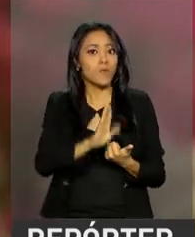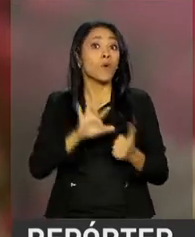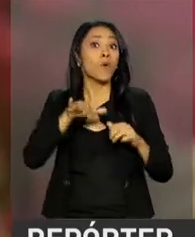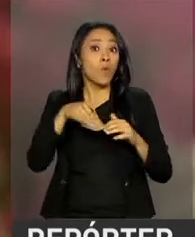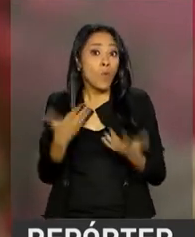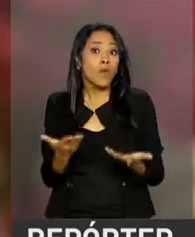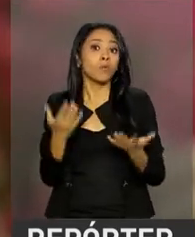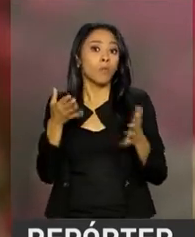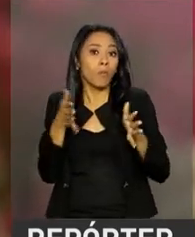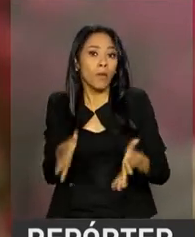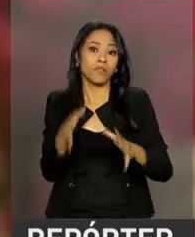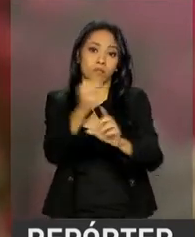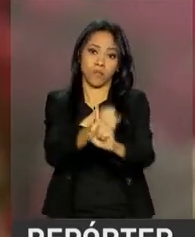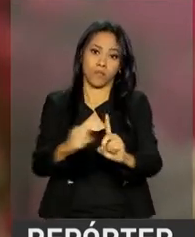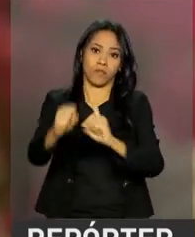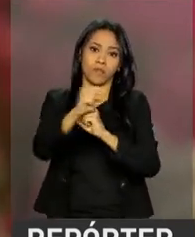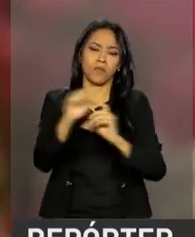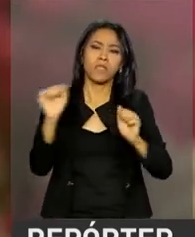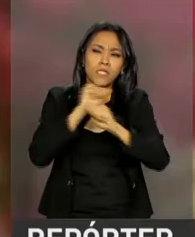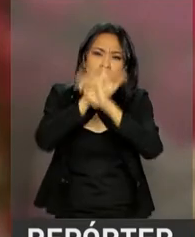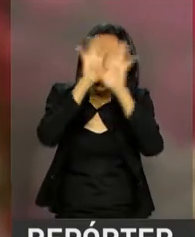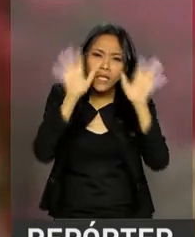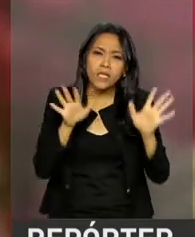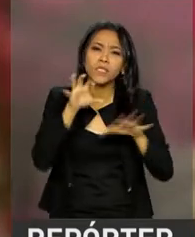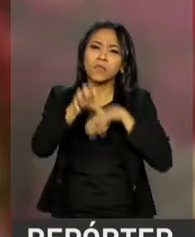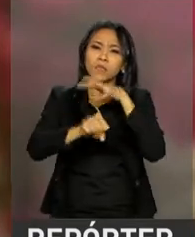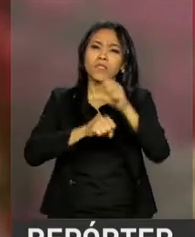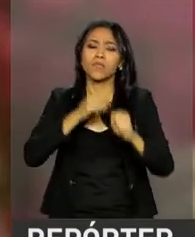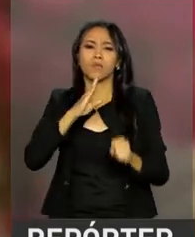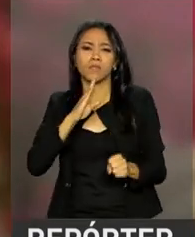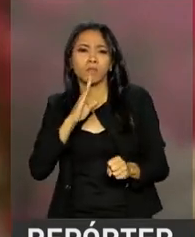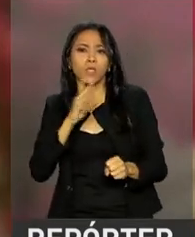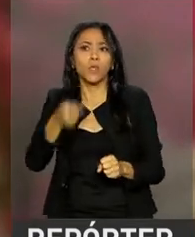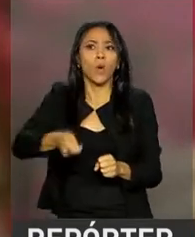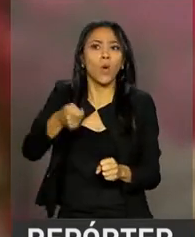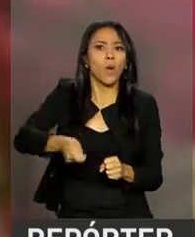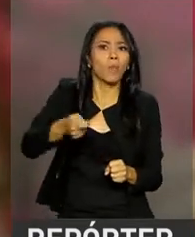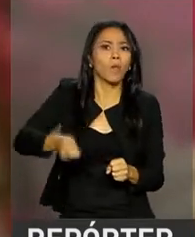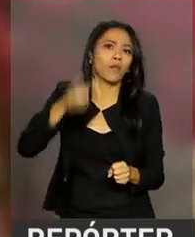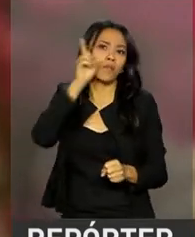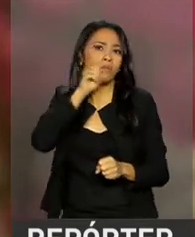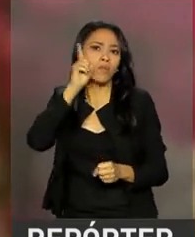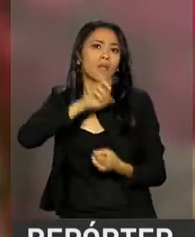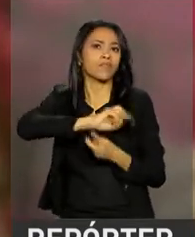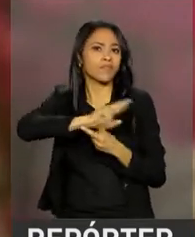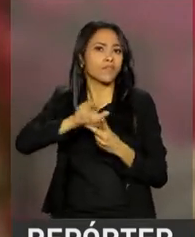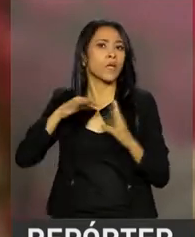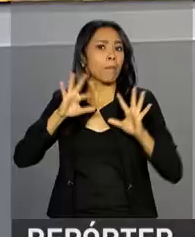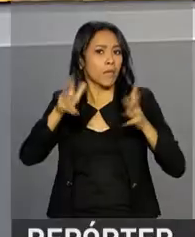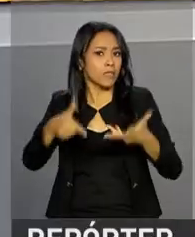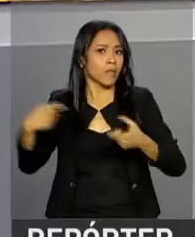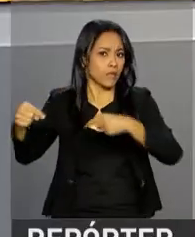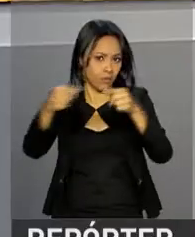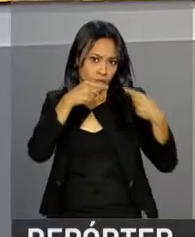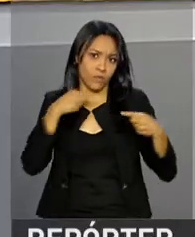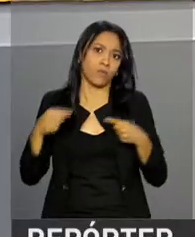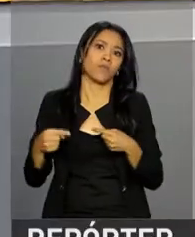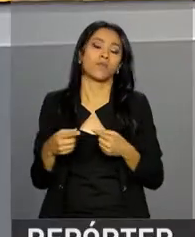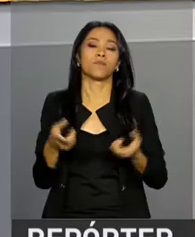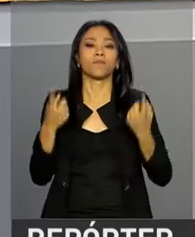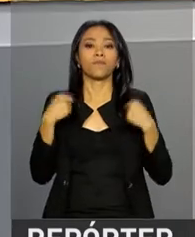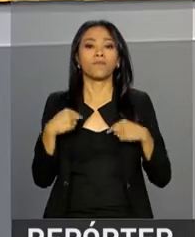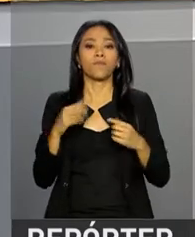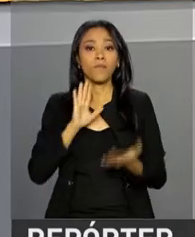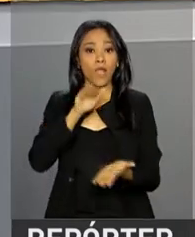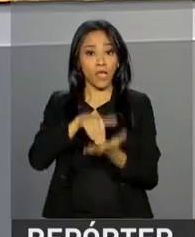participação da sociedade civil. Buscar transparência, buscar conhecimento, fazer cobrança nos seus parlamentares, participar dos debates públicos. Até